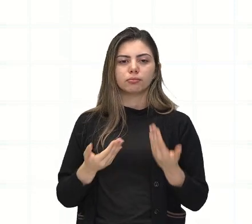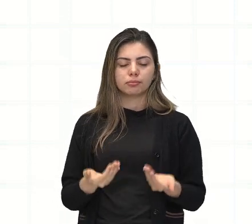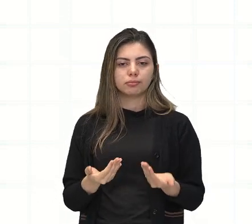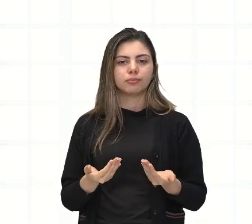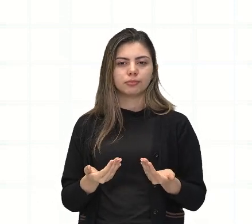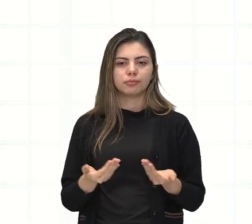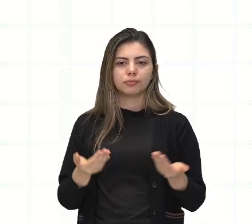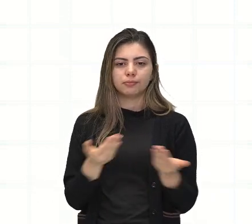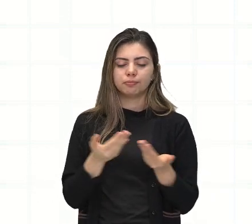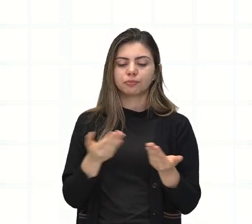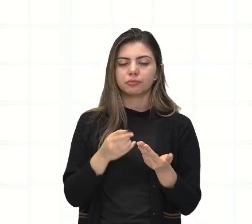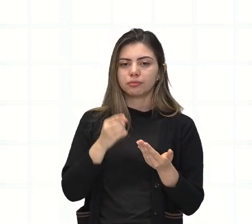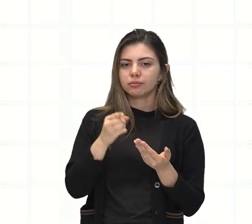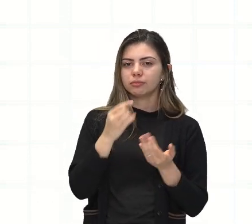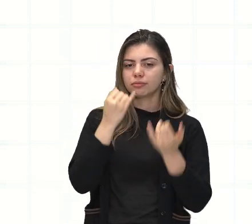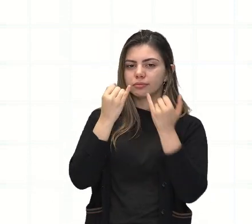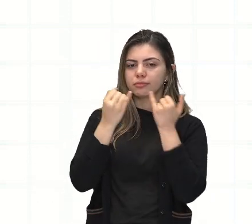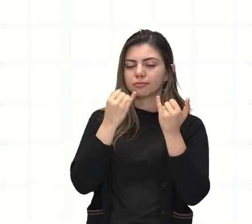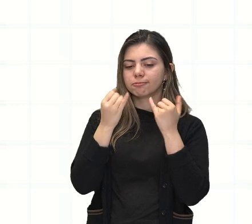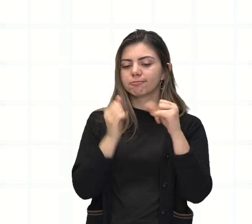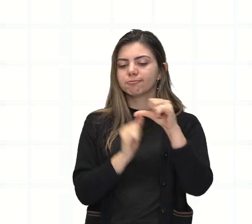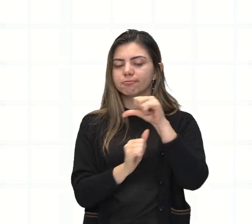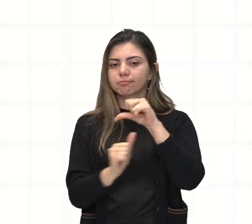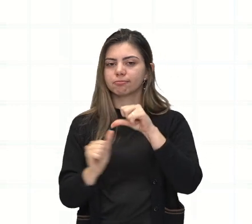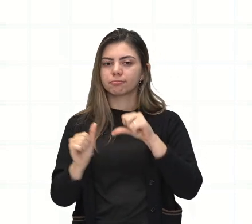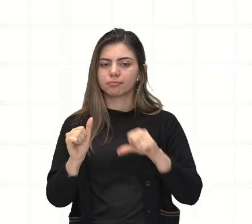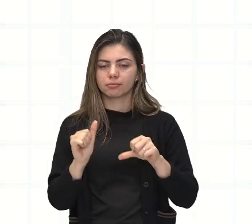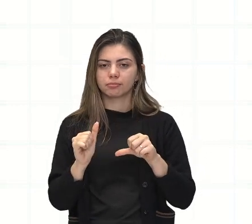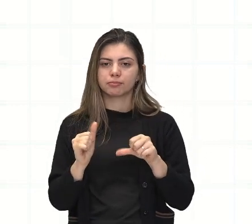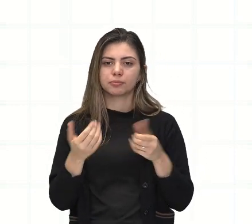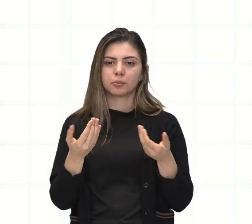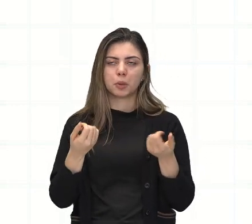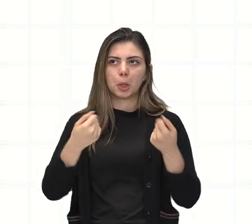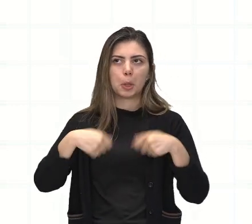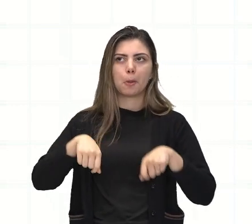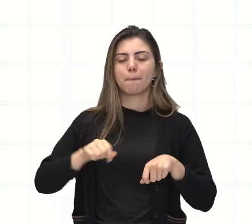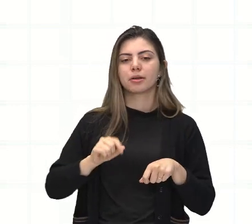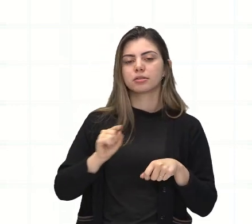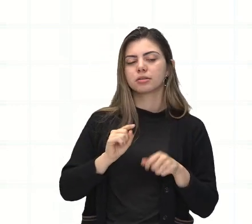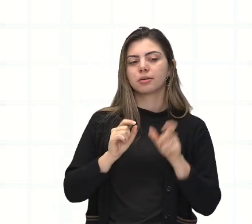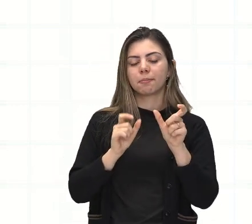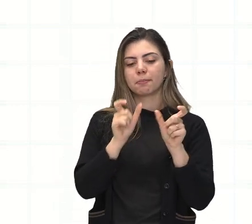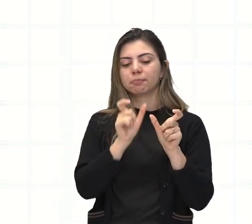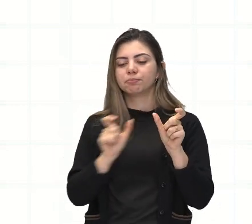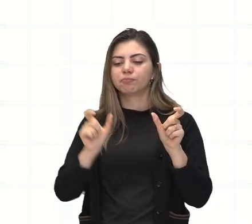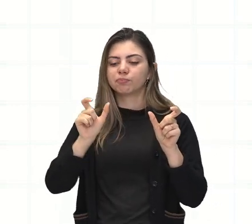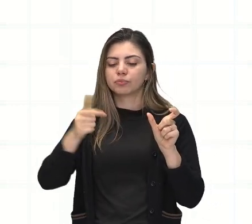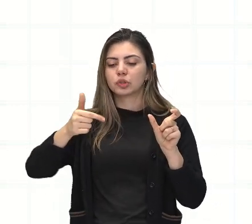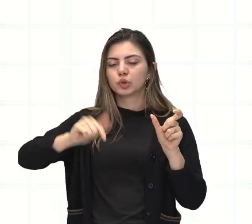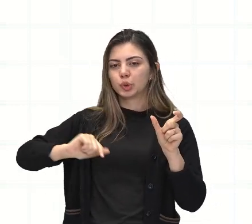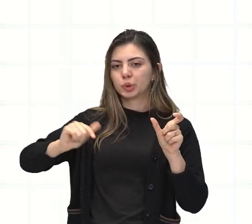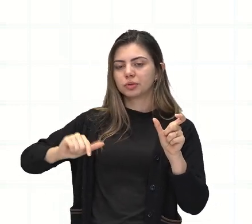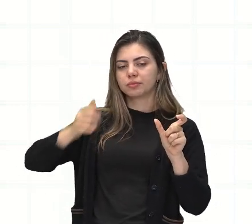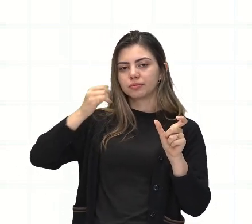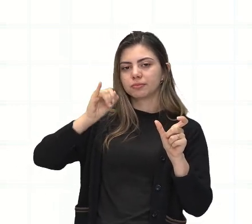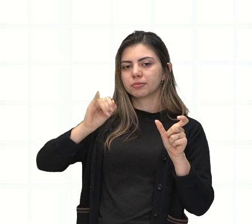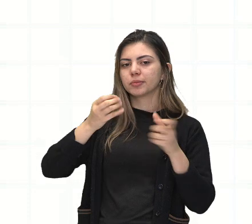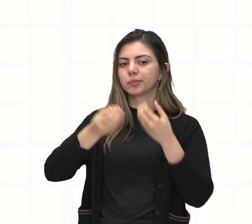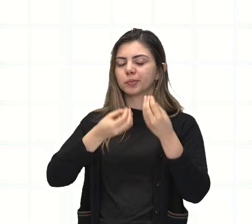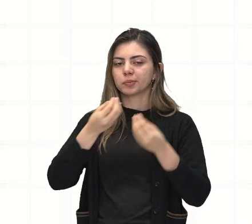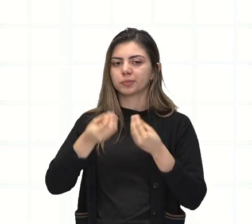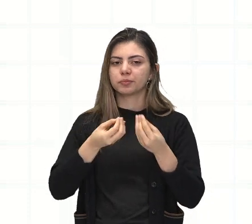informação, sem haver essa repetição novamente desse ser.